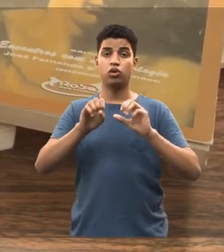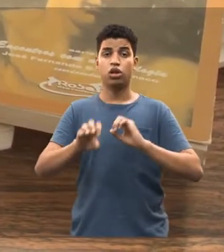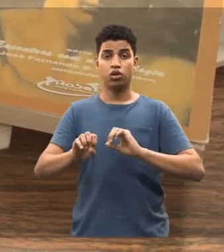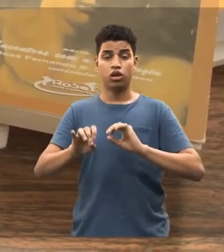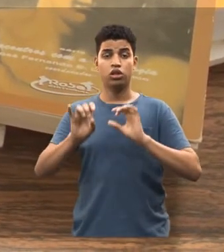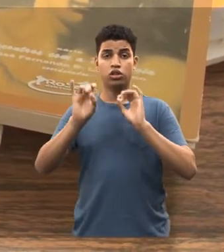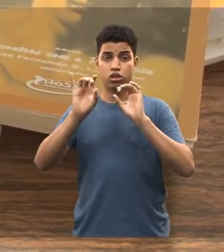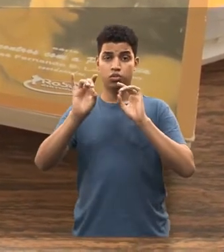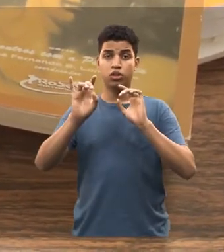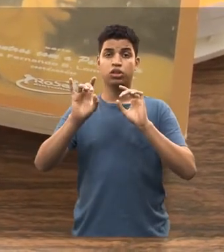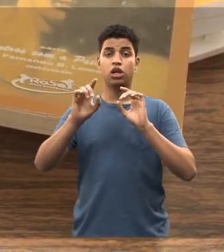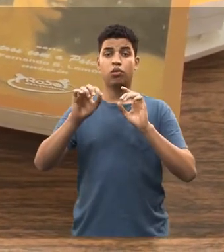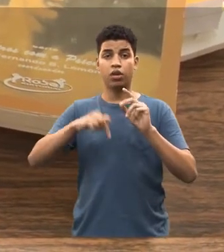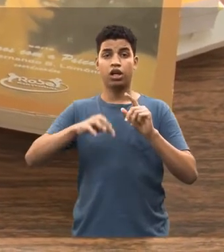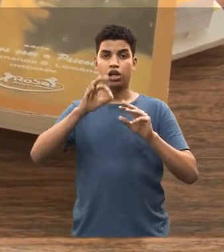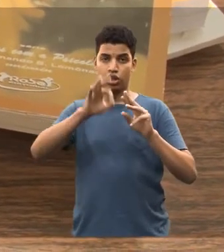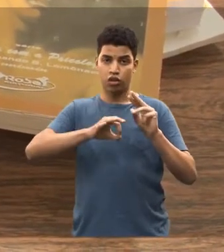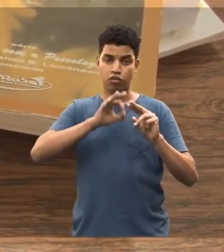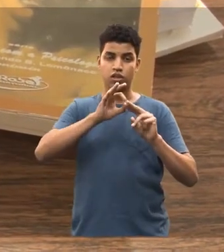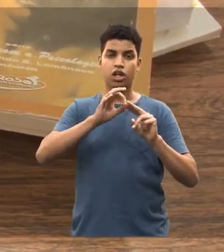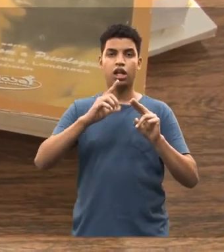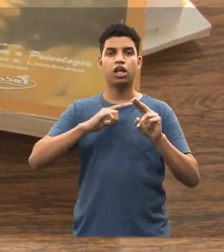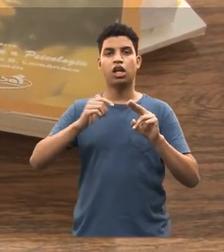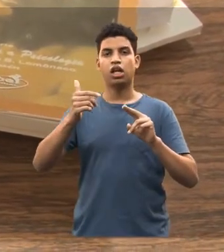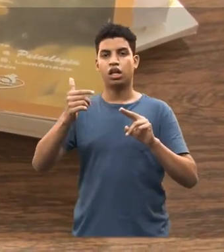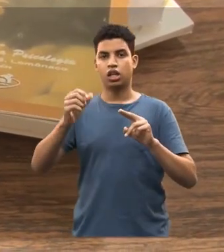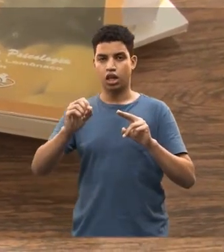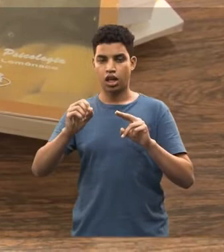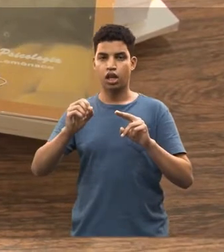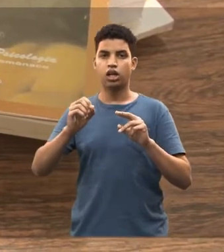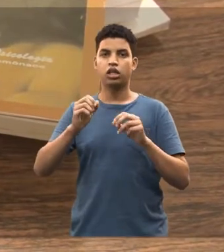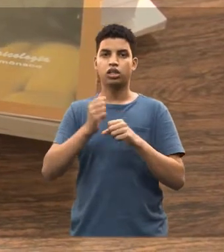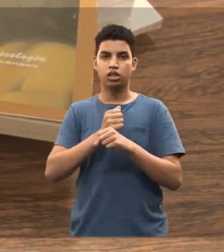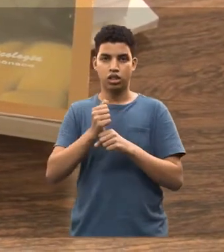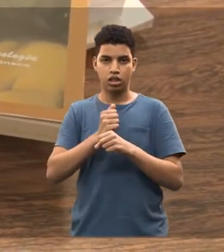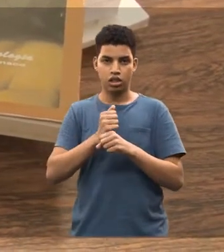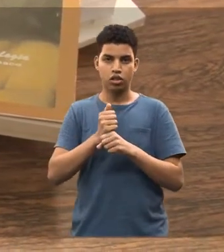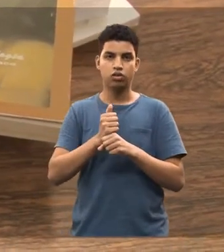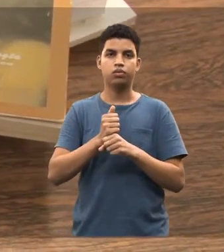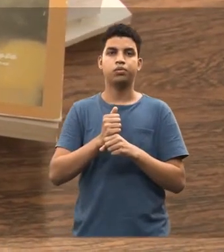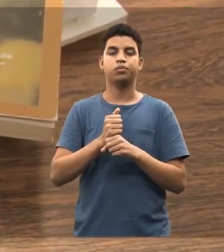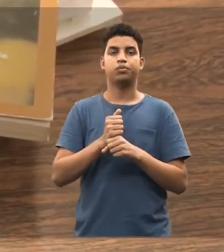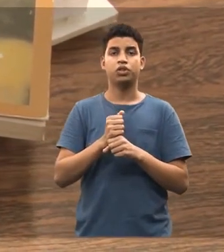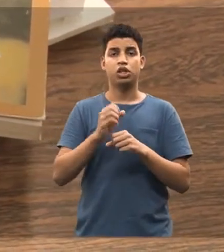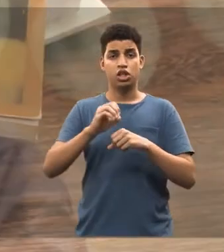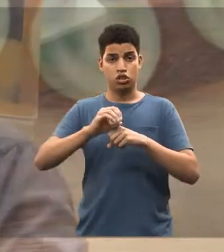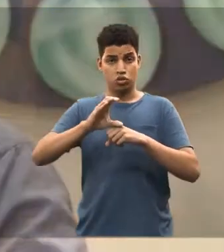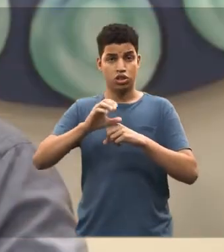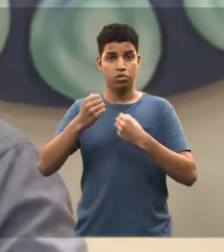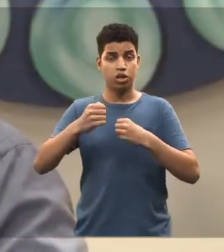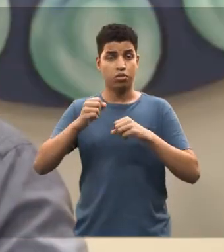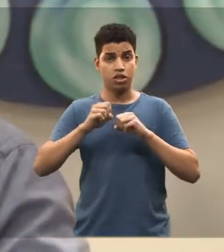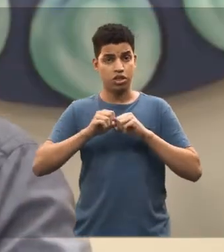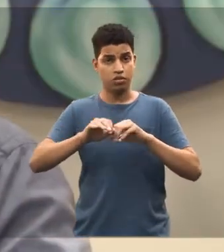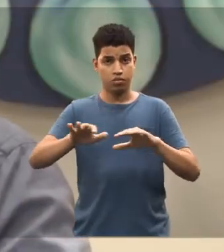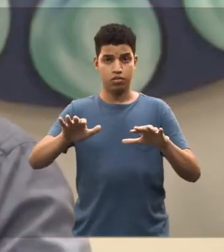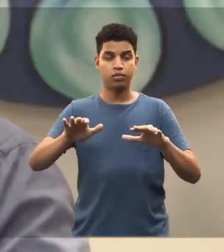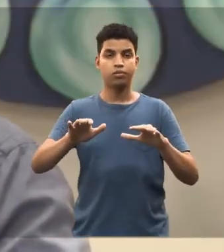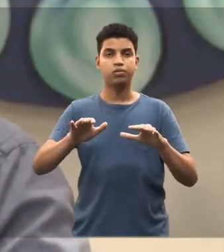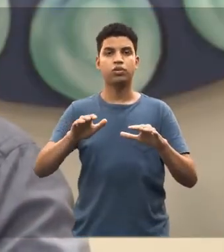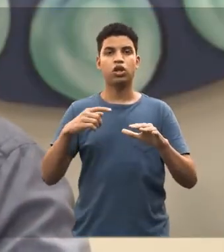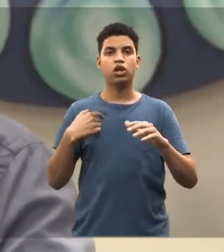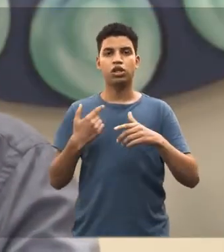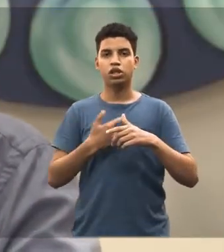da UFSCar tem 10 anos, né? E essa produção do conhecimento precisa ser difundida. Além disso, temos